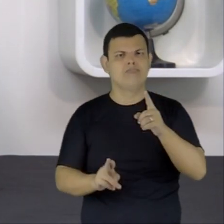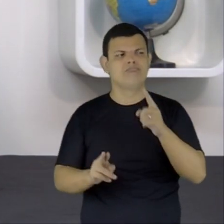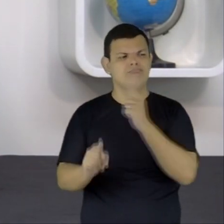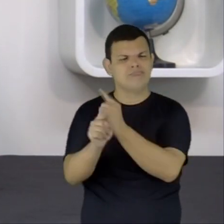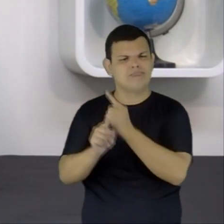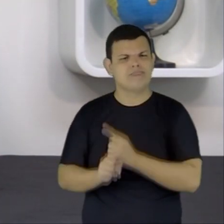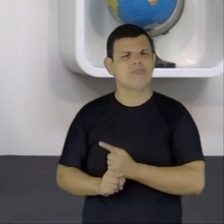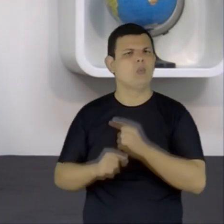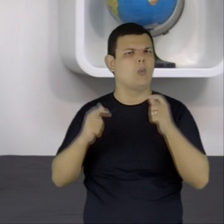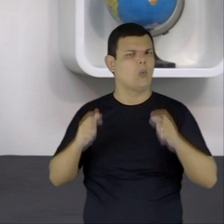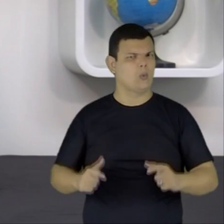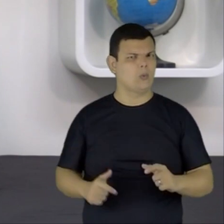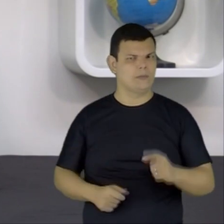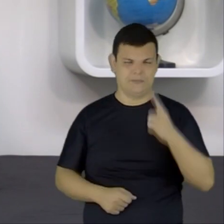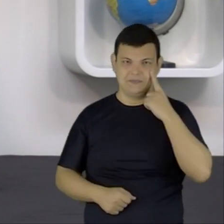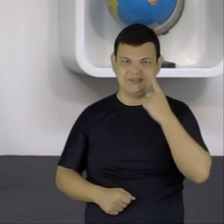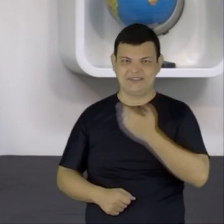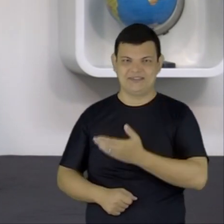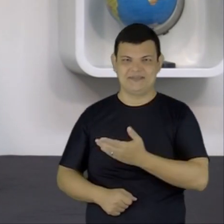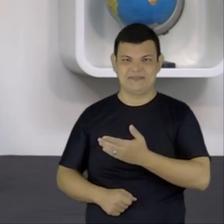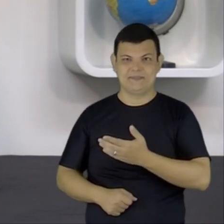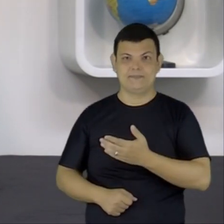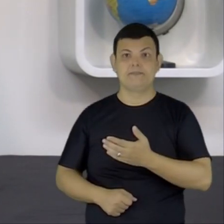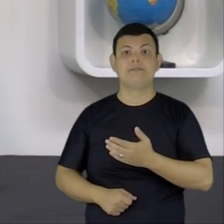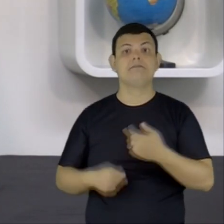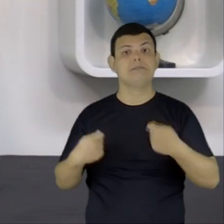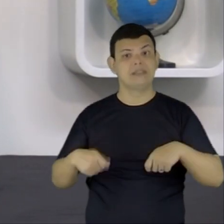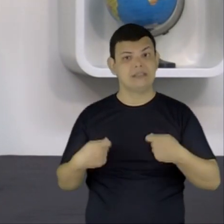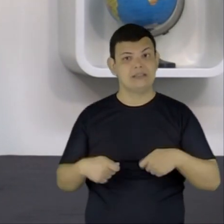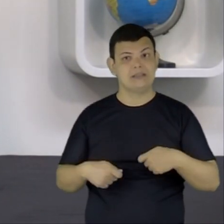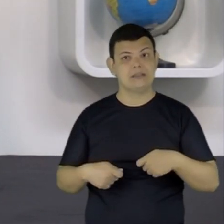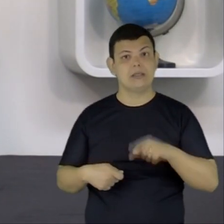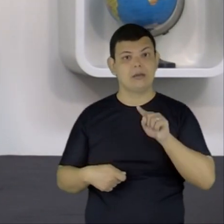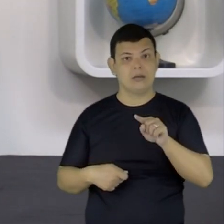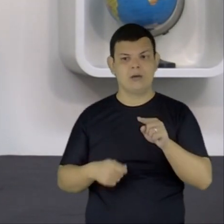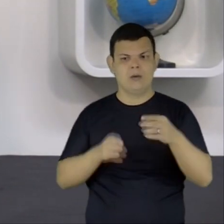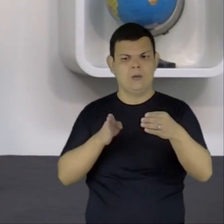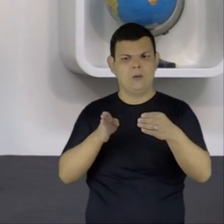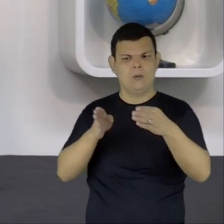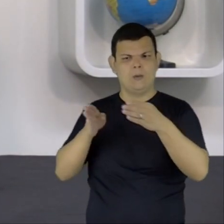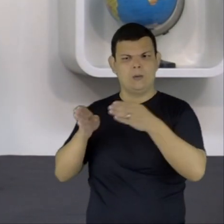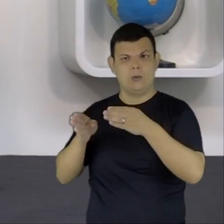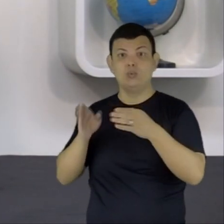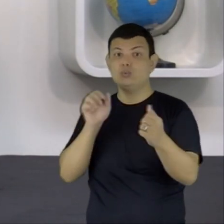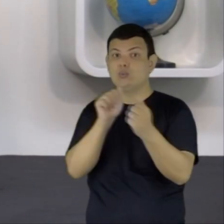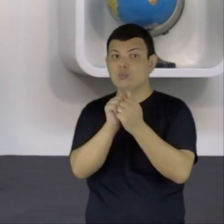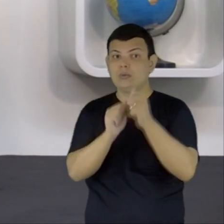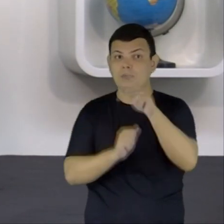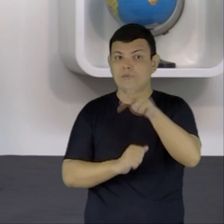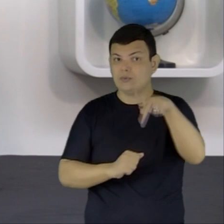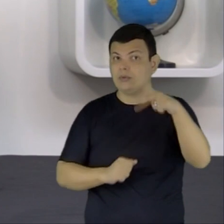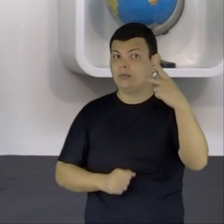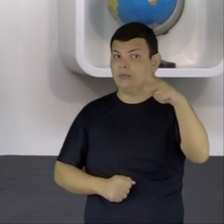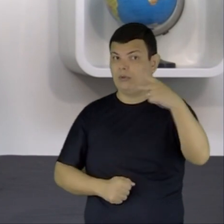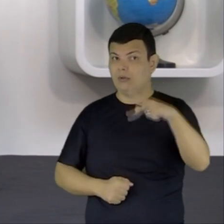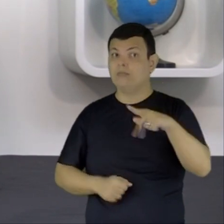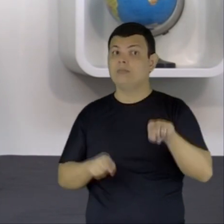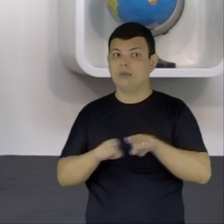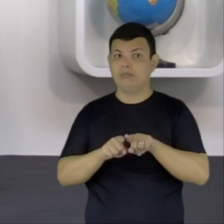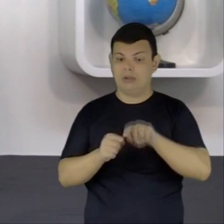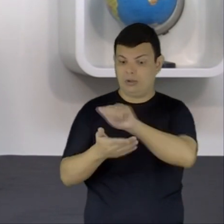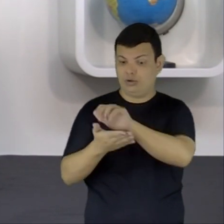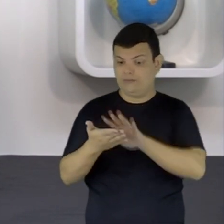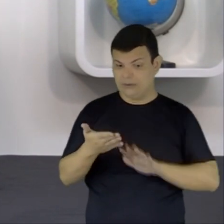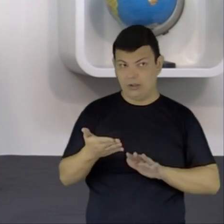informações das nossas aulas. É necessário que você acompanhe junto com a sua professora e faça os exercícios